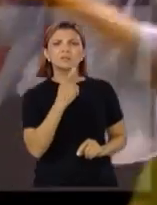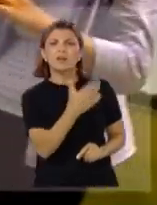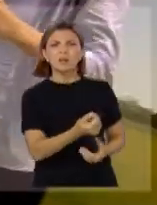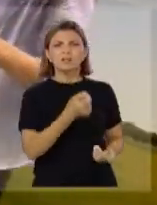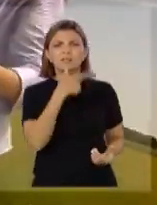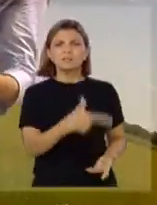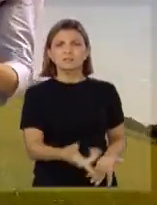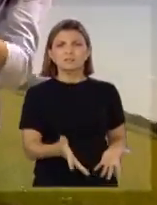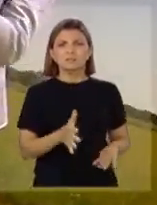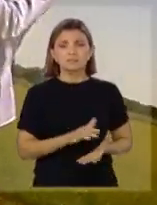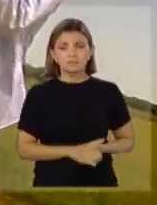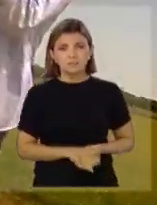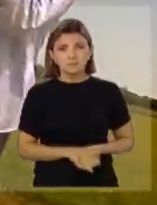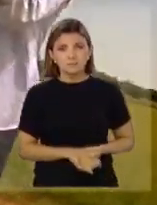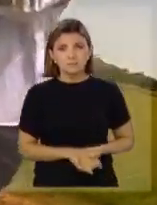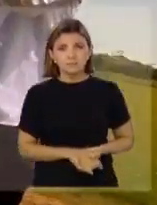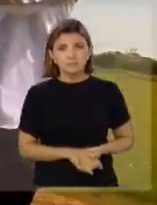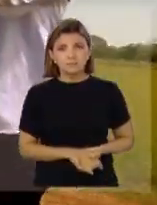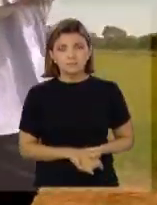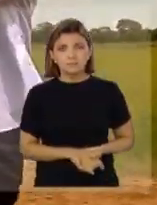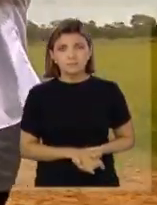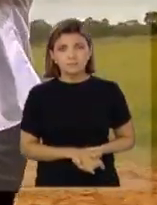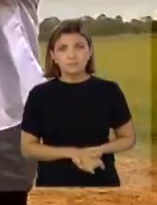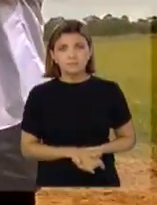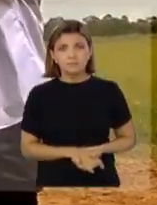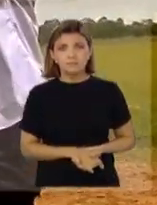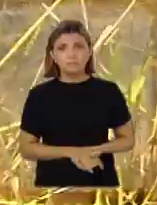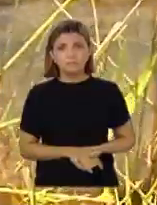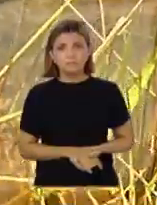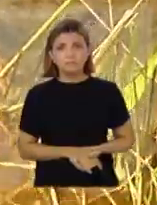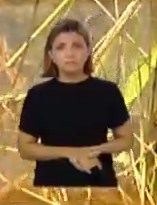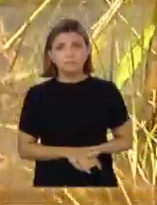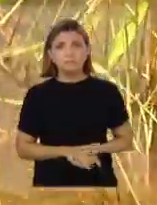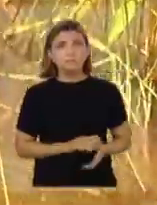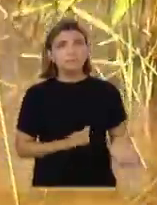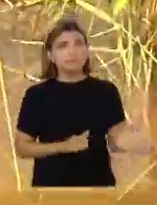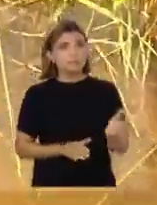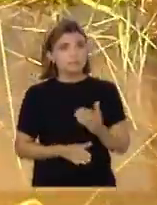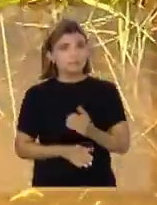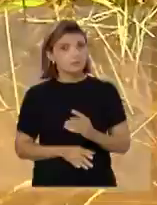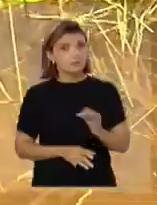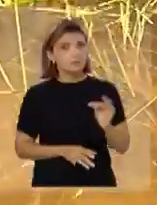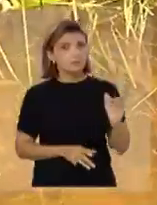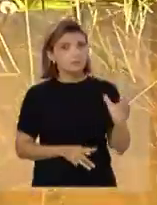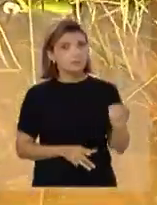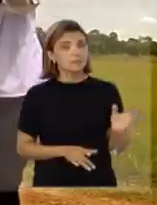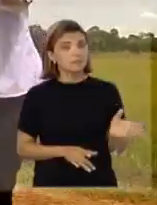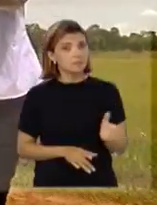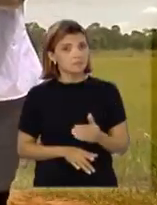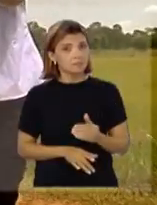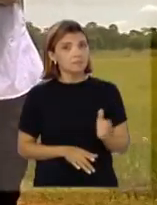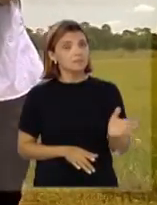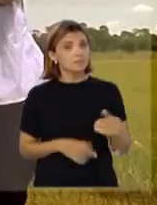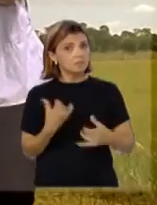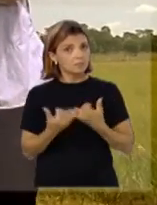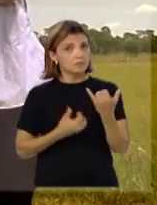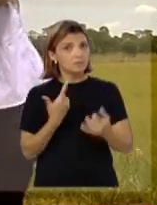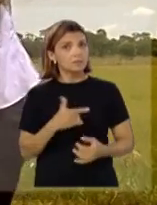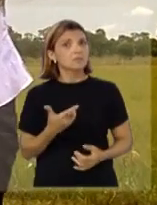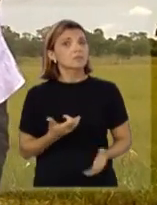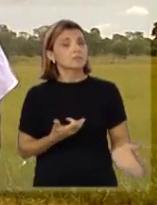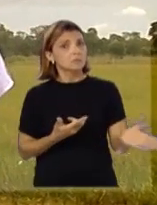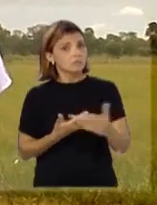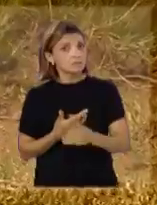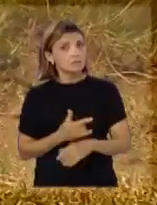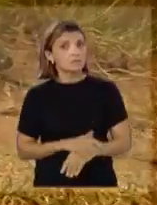O que foi? Thiago, isso não tem graça. Tá, eu assustei. Para com isso. Thiago. Thiago, sai daí, Thiago. Ah, já sai. Não, Thiago,